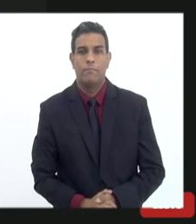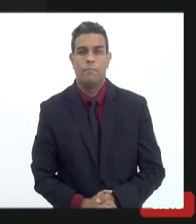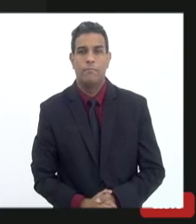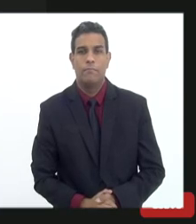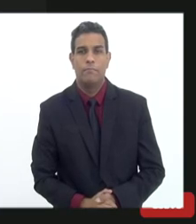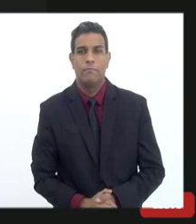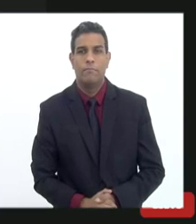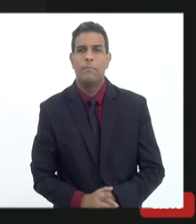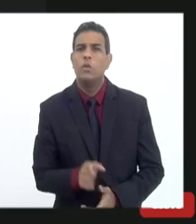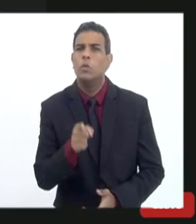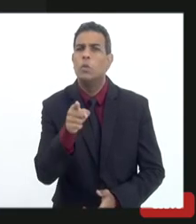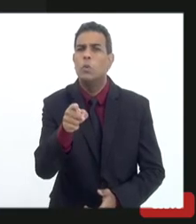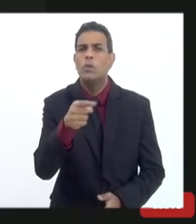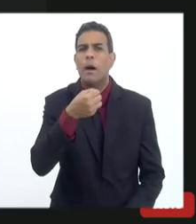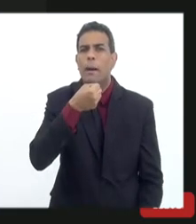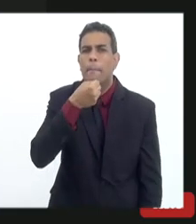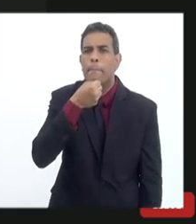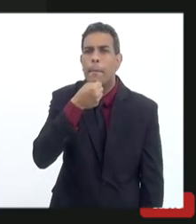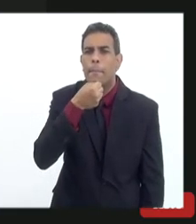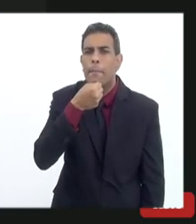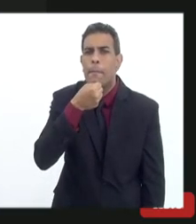Liga o microfone, Alessandra.